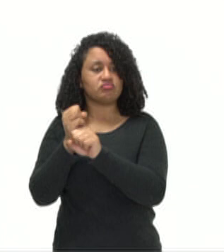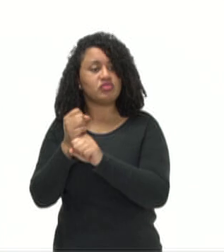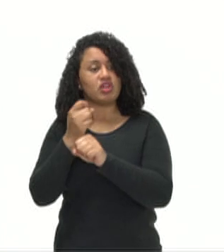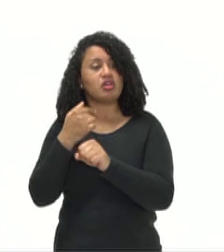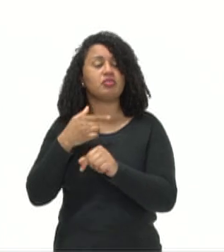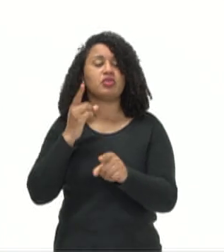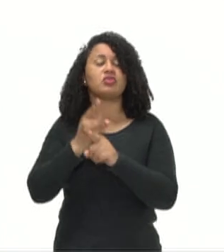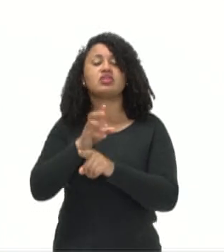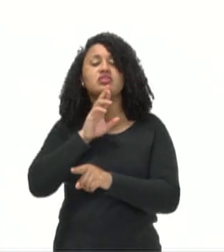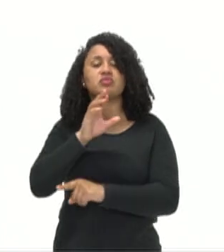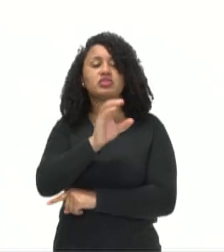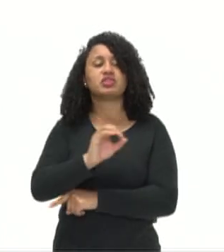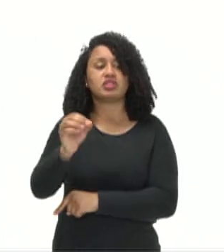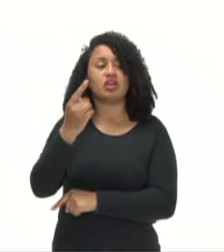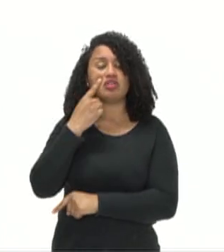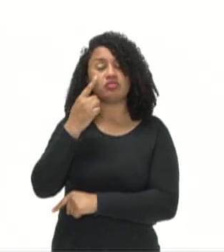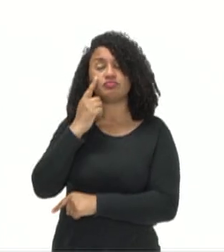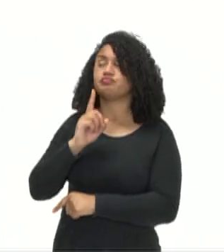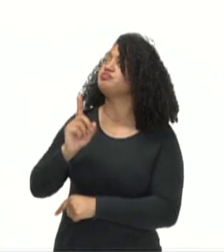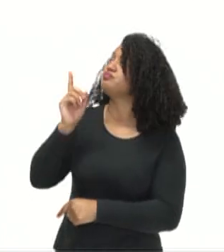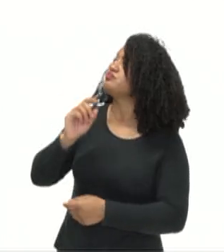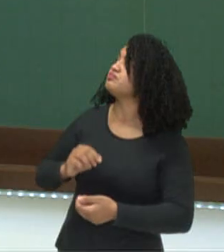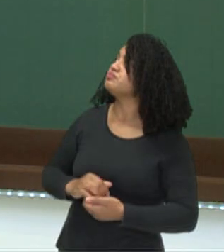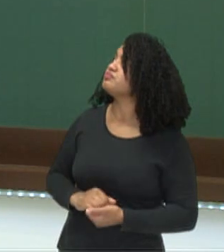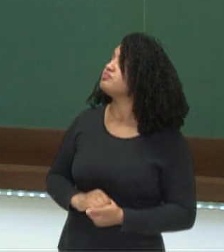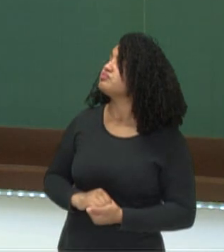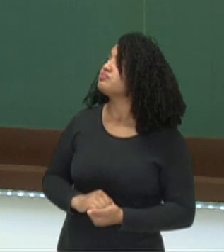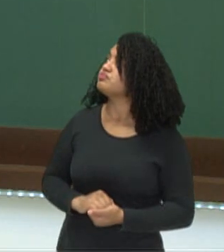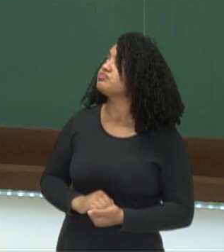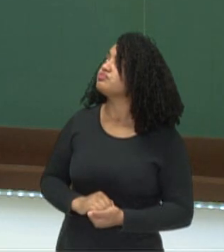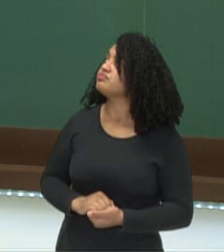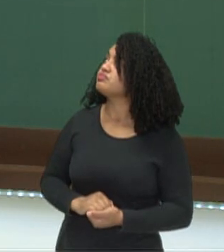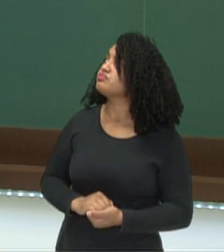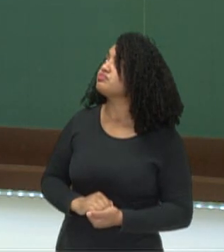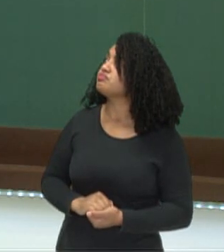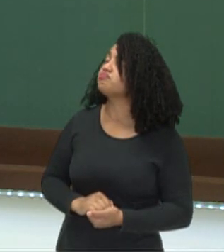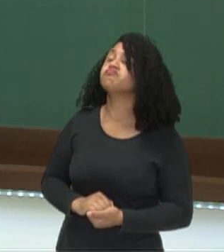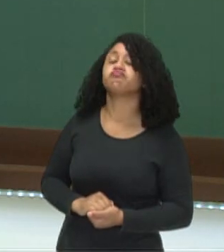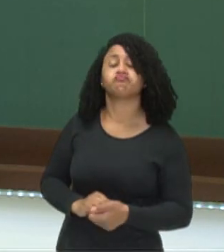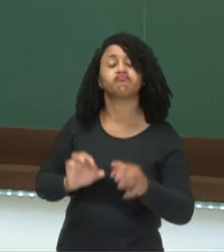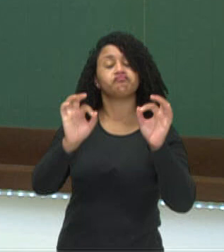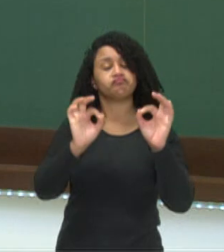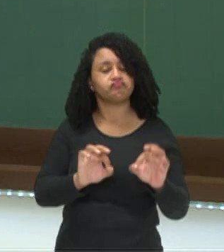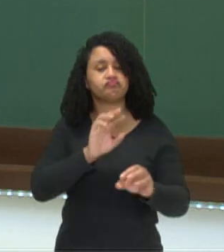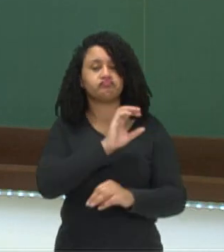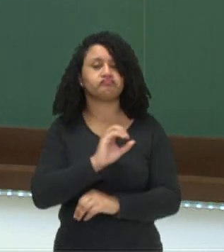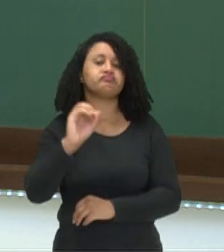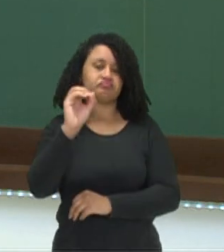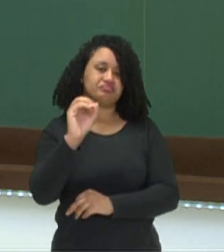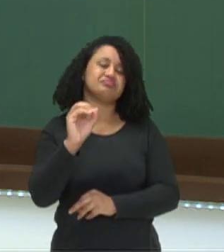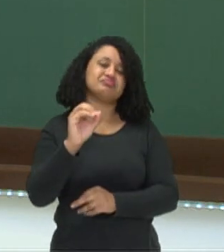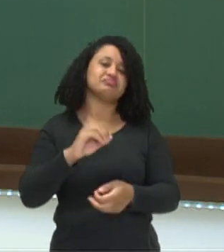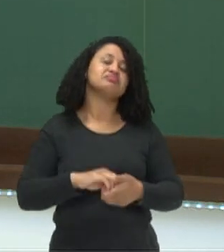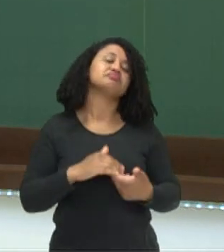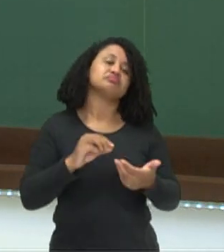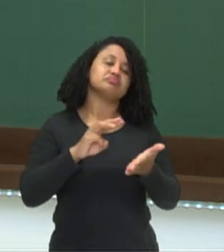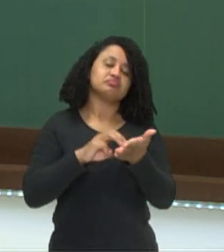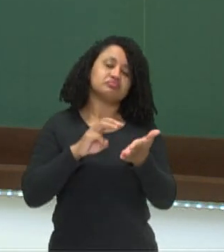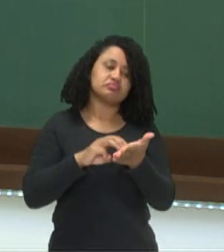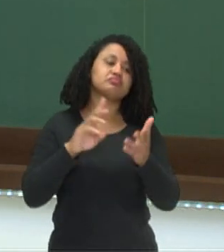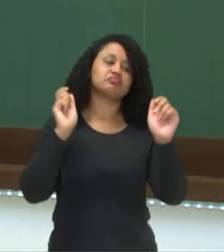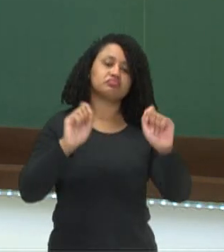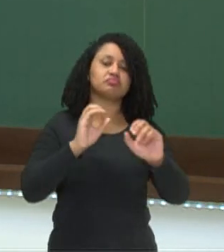faz a multiplicação, 18 menos 6, 12, 12 menos 12, fechou e verificou. Então, esse método é